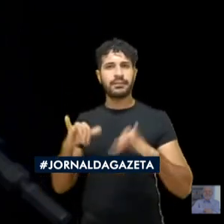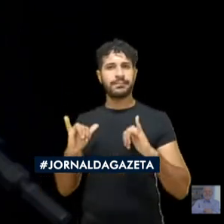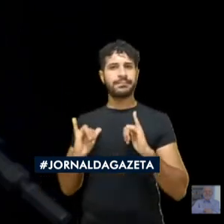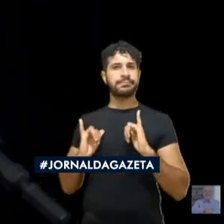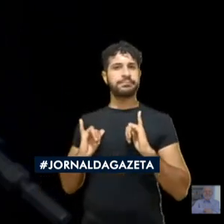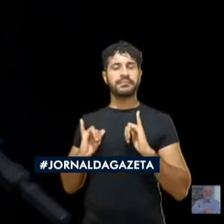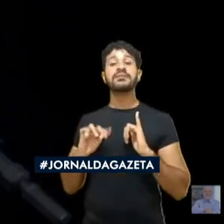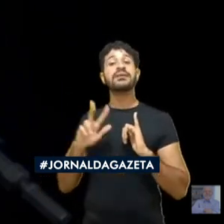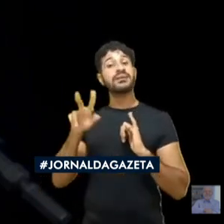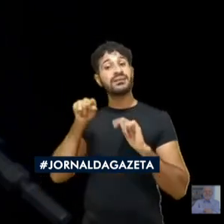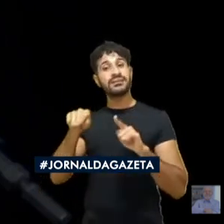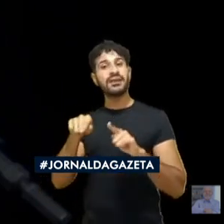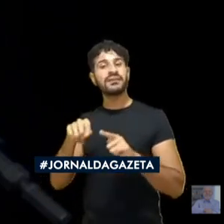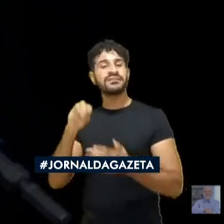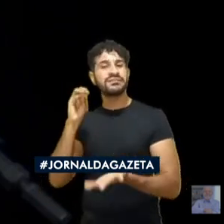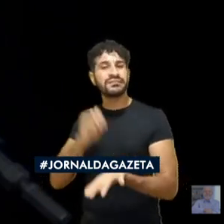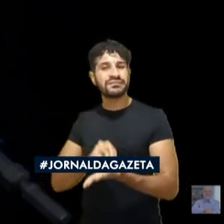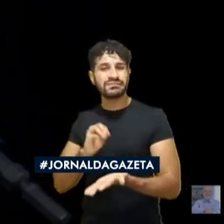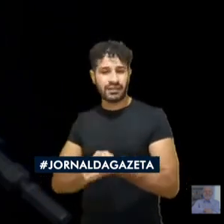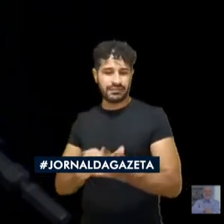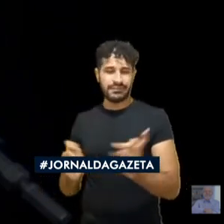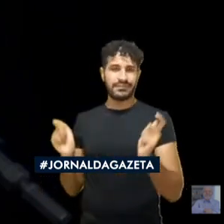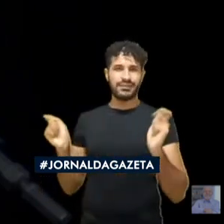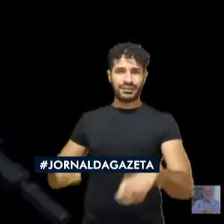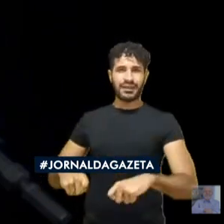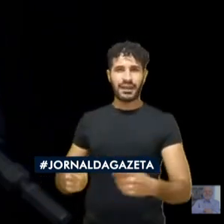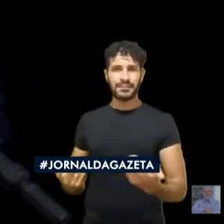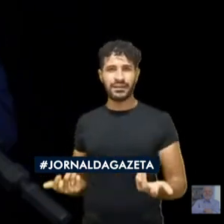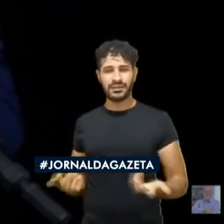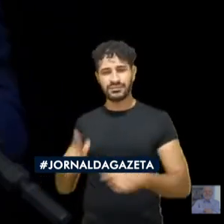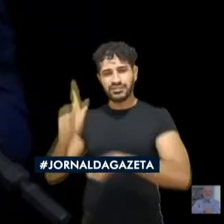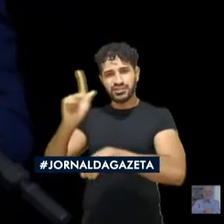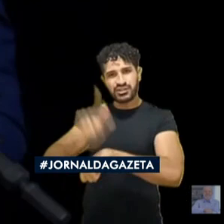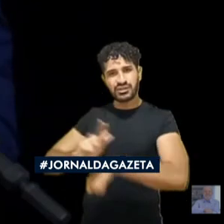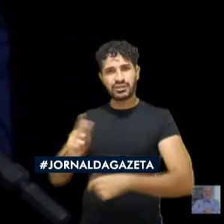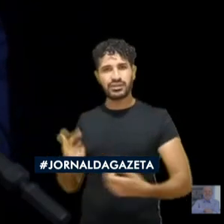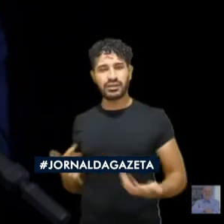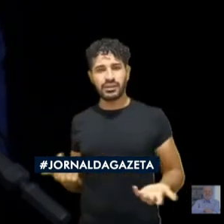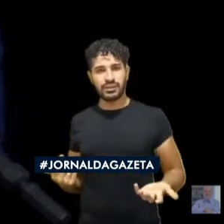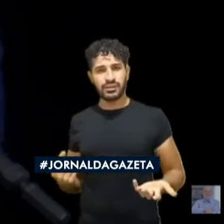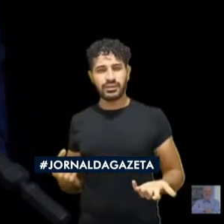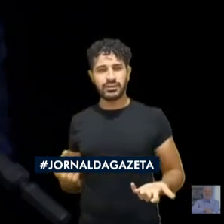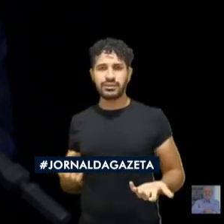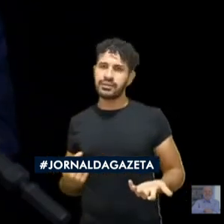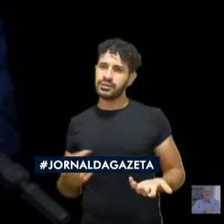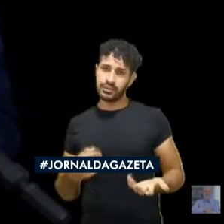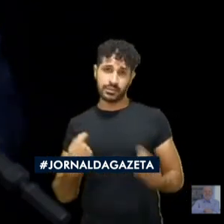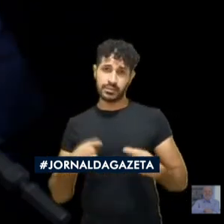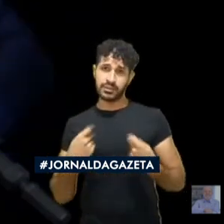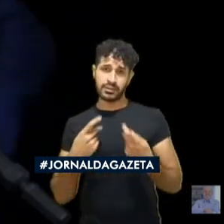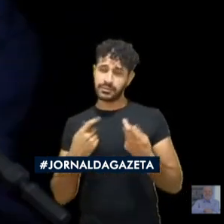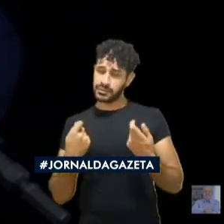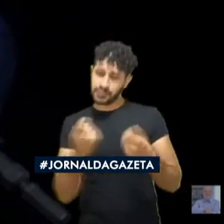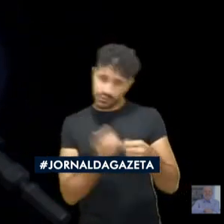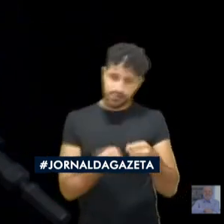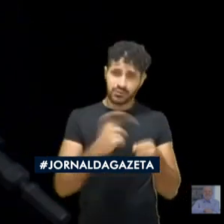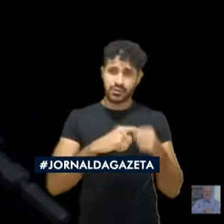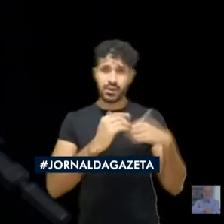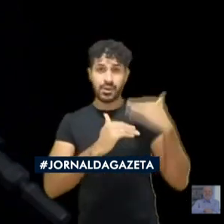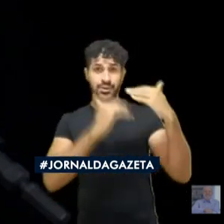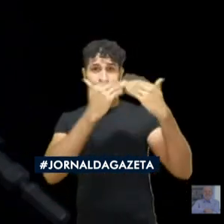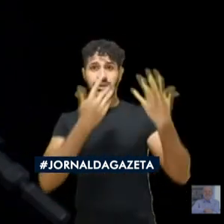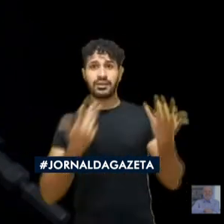é ineficiência de gestão que vão precisar ser recuperadas Enfim